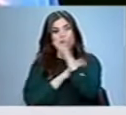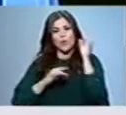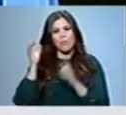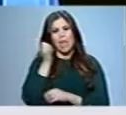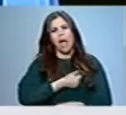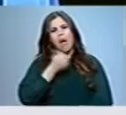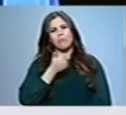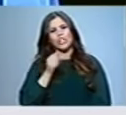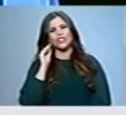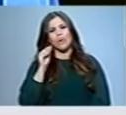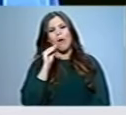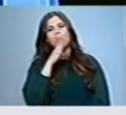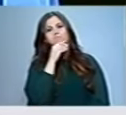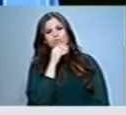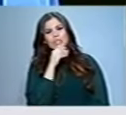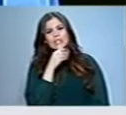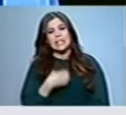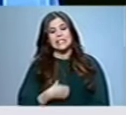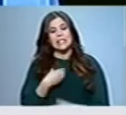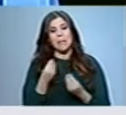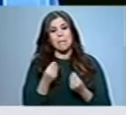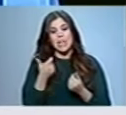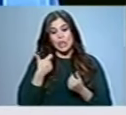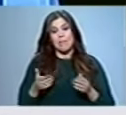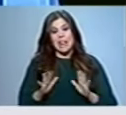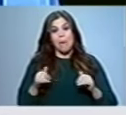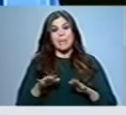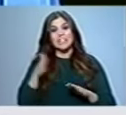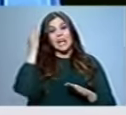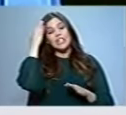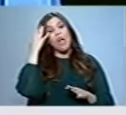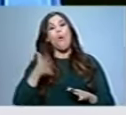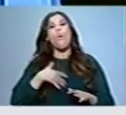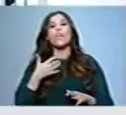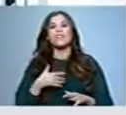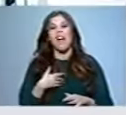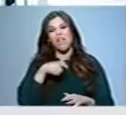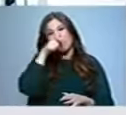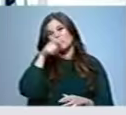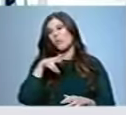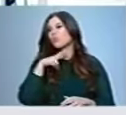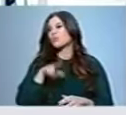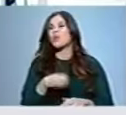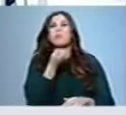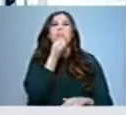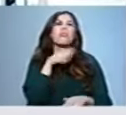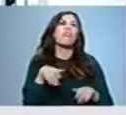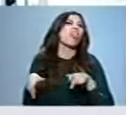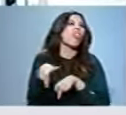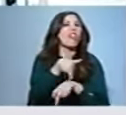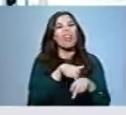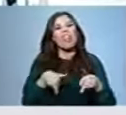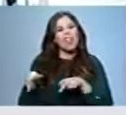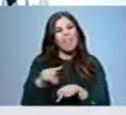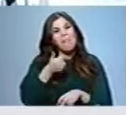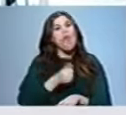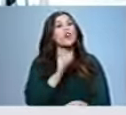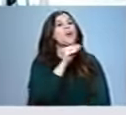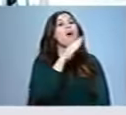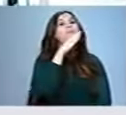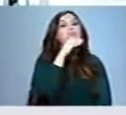polícia N vezes, não porque tinham medo de mim, mas porque achavam está perdido, coitado. Se a Stuga está aqui, ele, coitado. Ele não está bem.